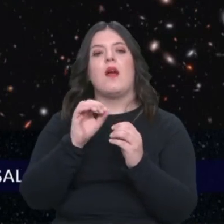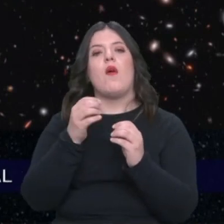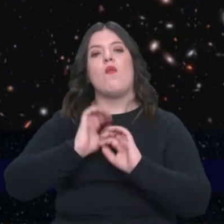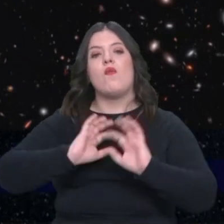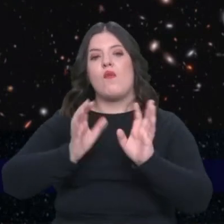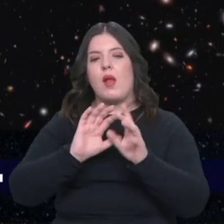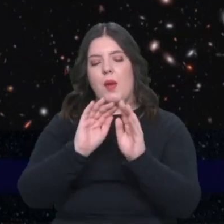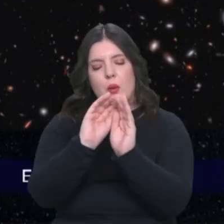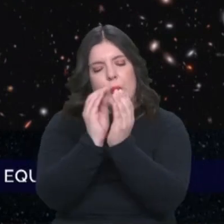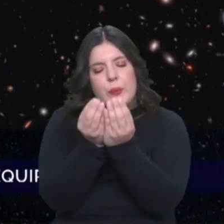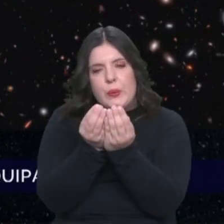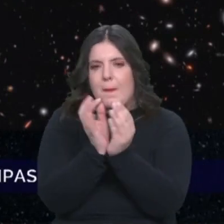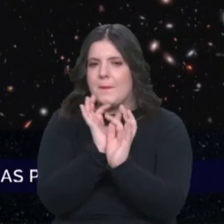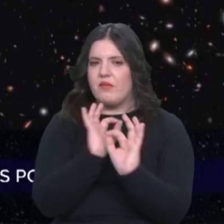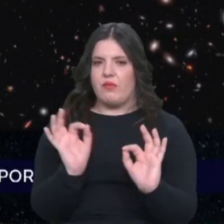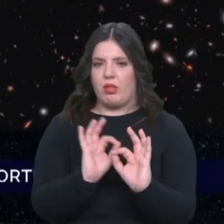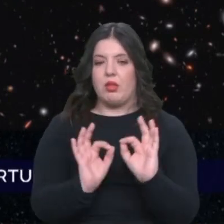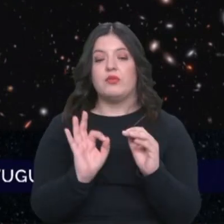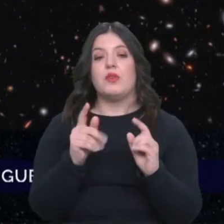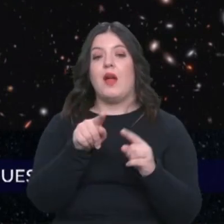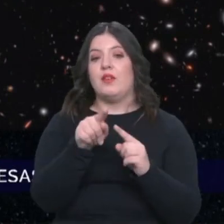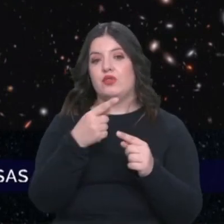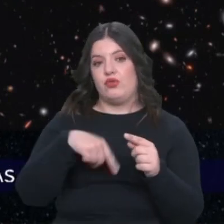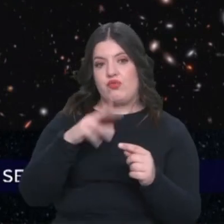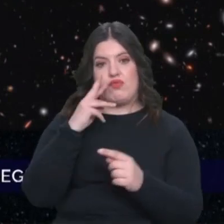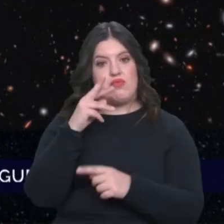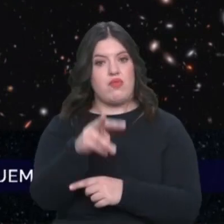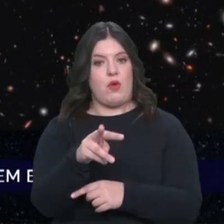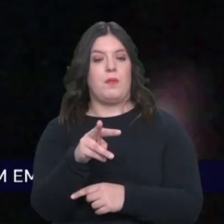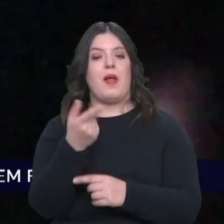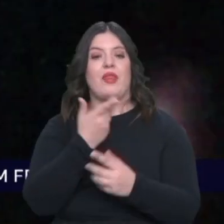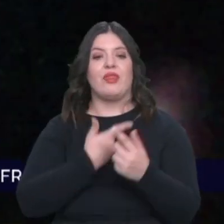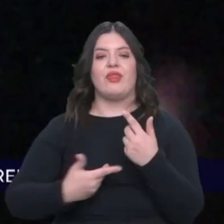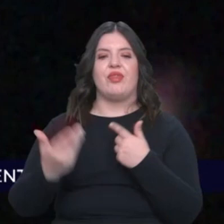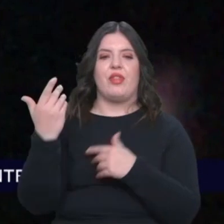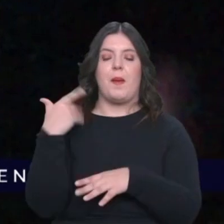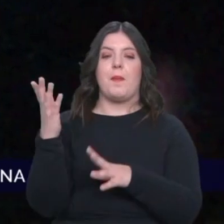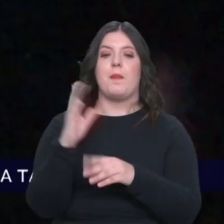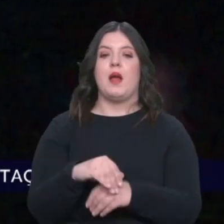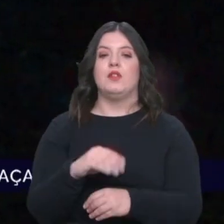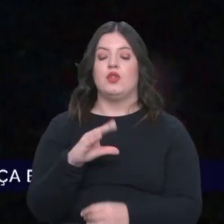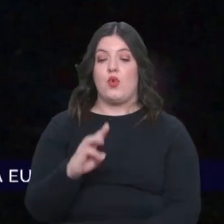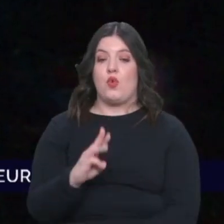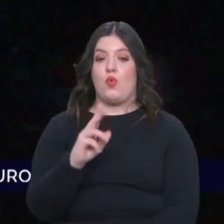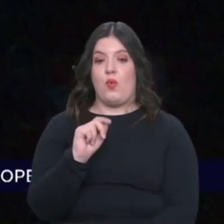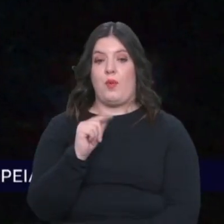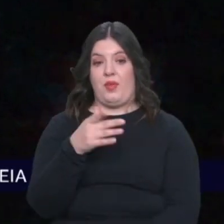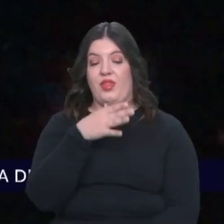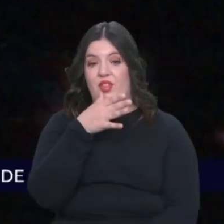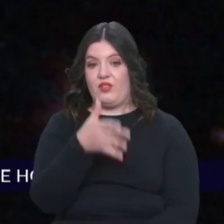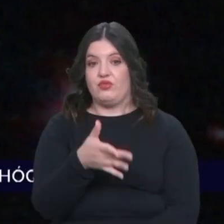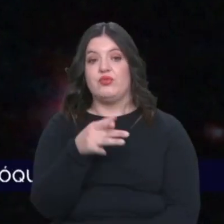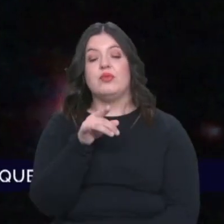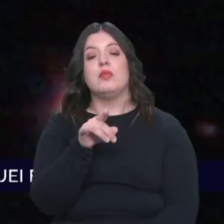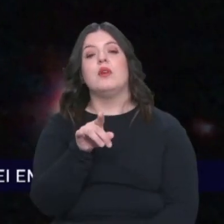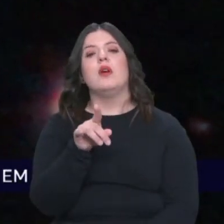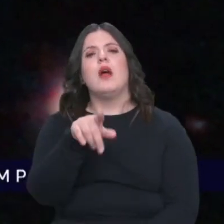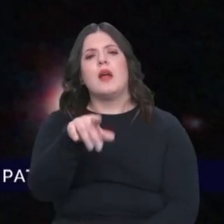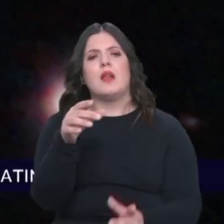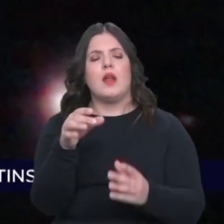esféricas. E então são estas galáxias que nós estamos a ver, das mais antigas, e que James Webb diz que aquilo são, praticamente,